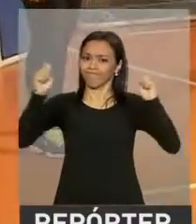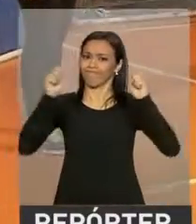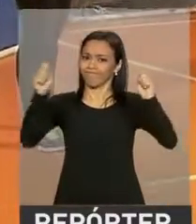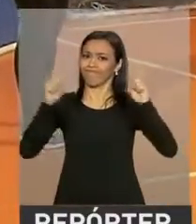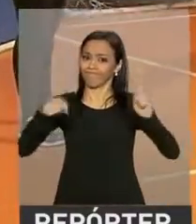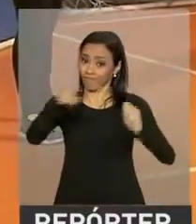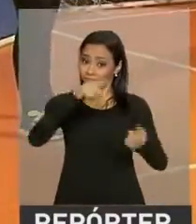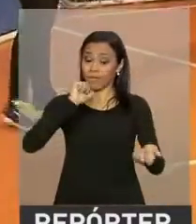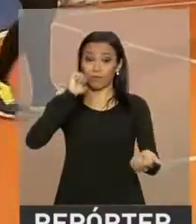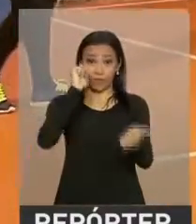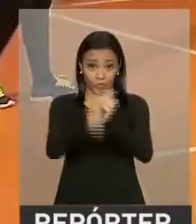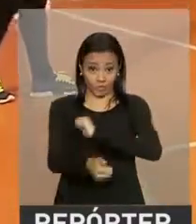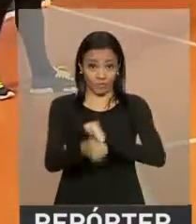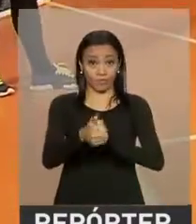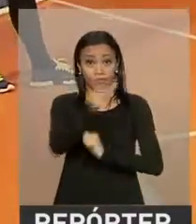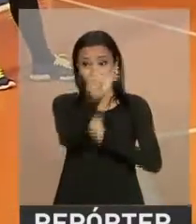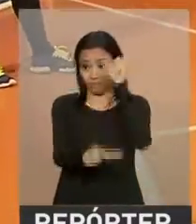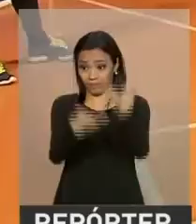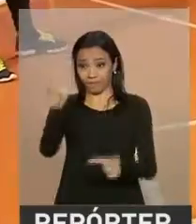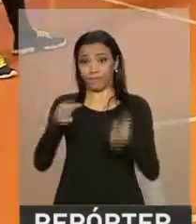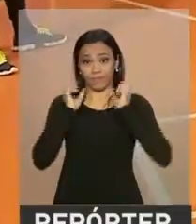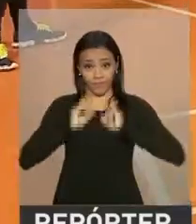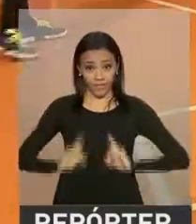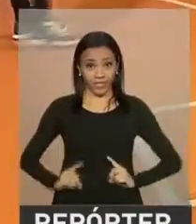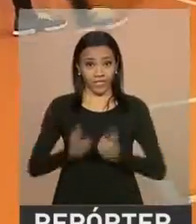nossos atletas paralímpicos.